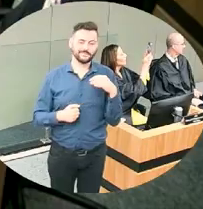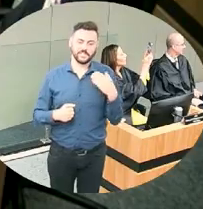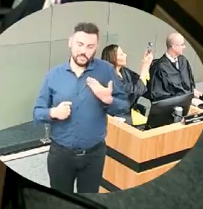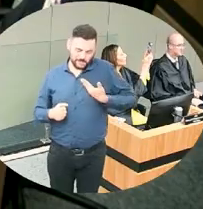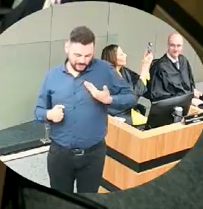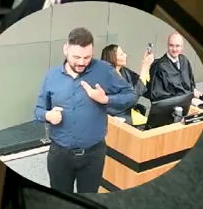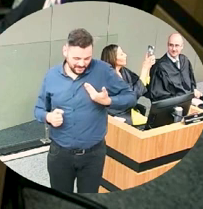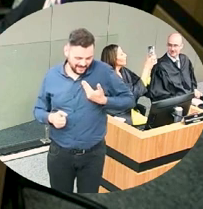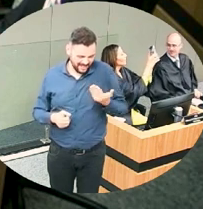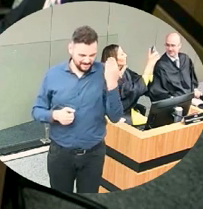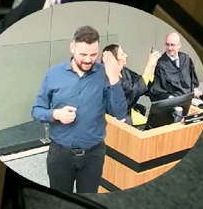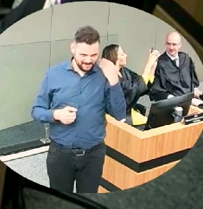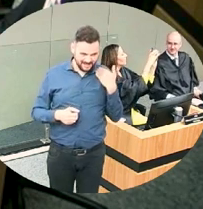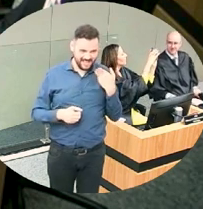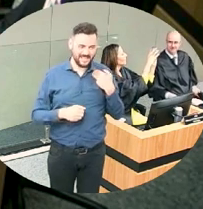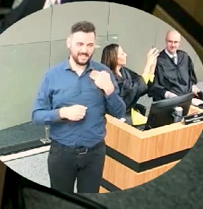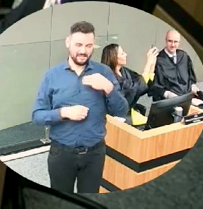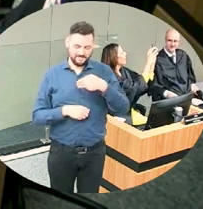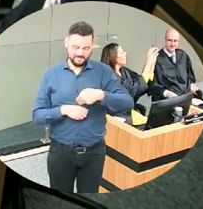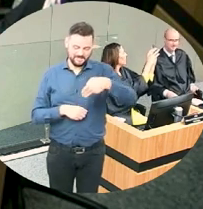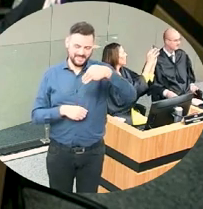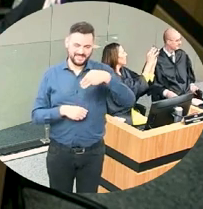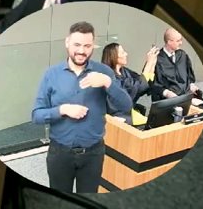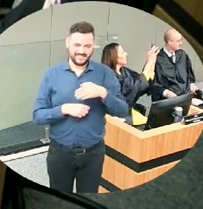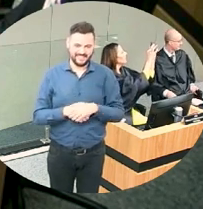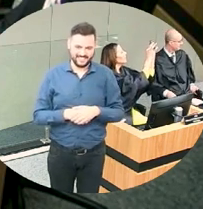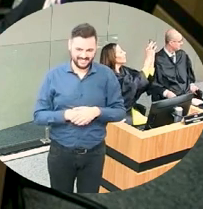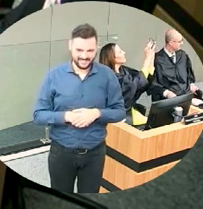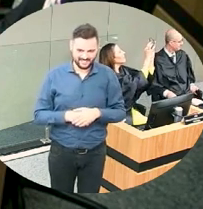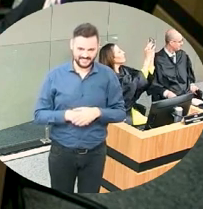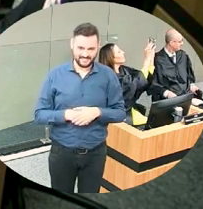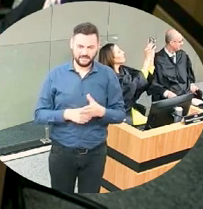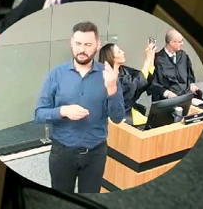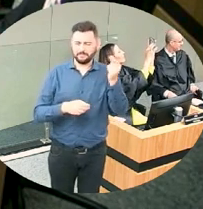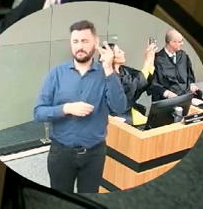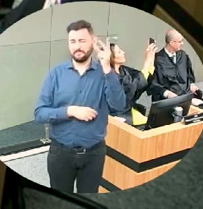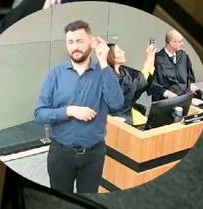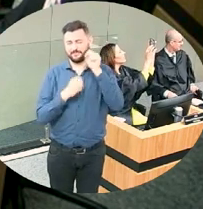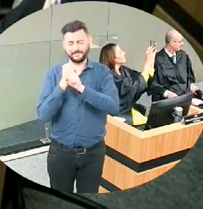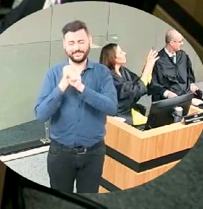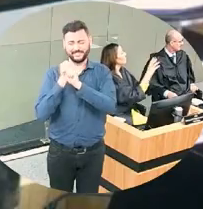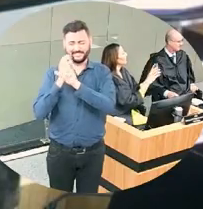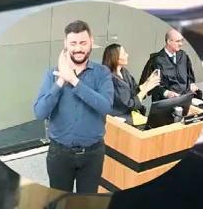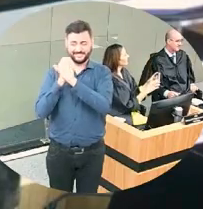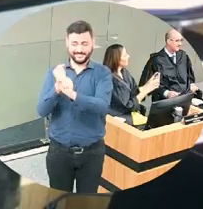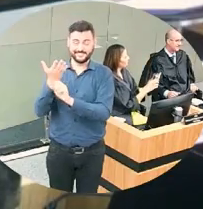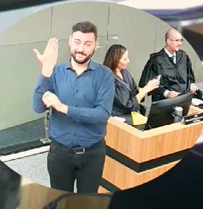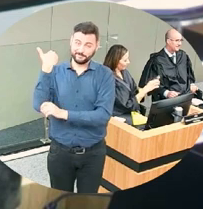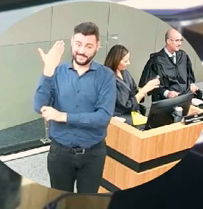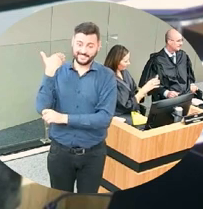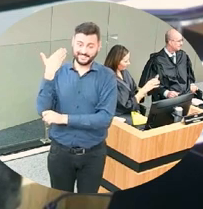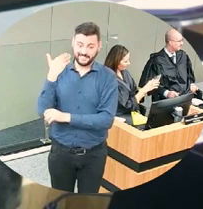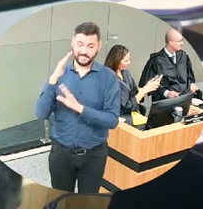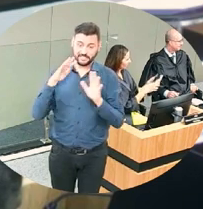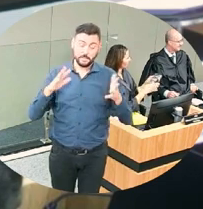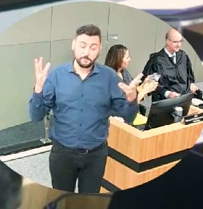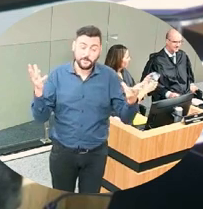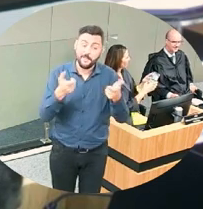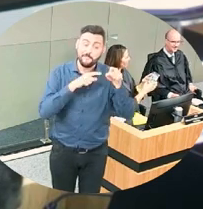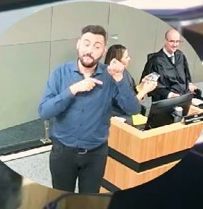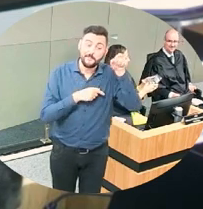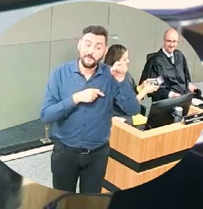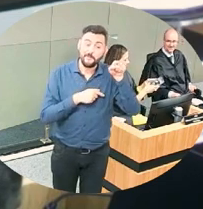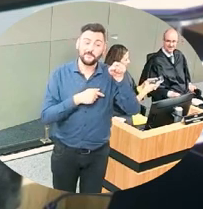exga de Magistério né por muito tempo eh Excelentíssimo